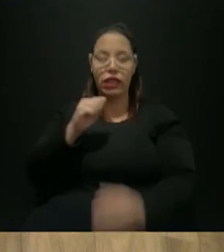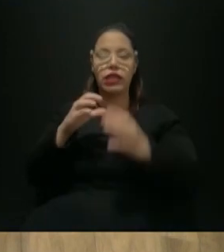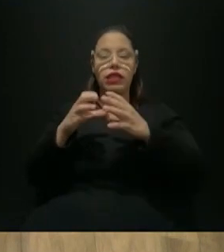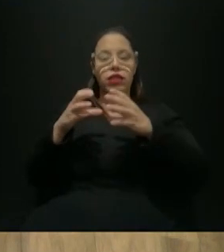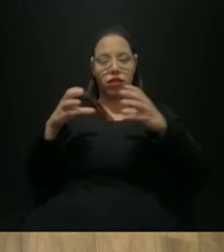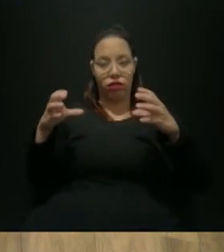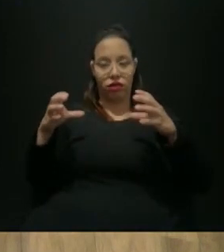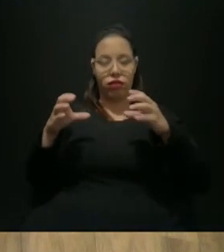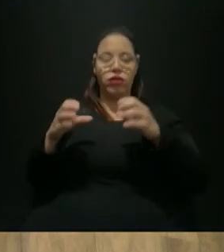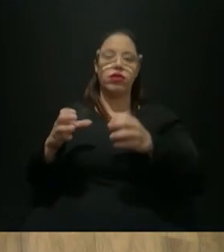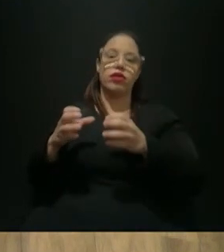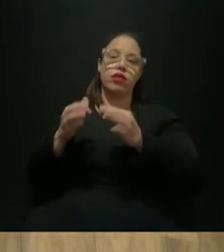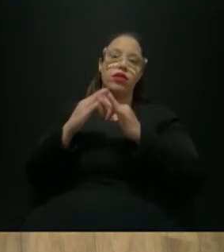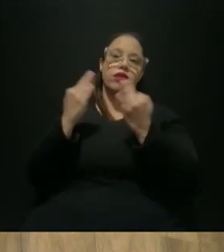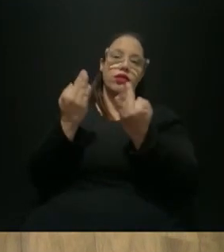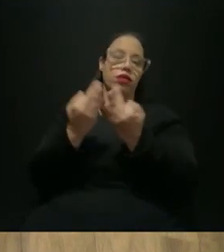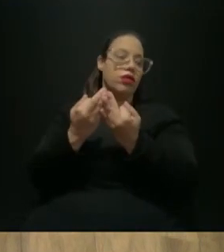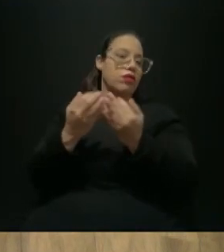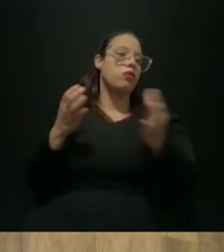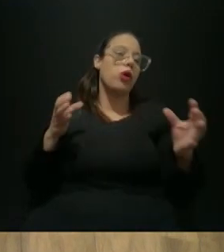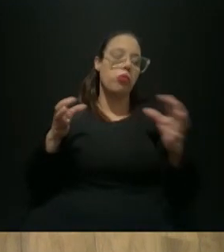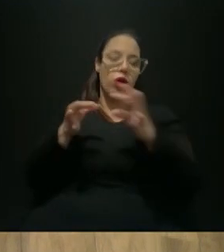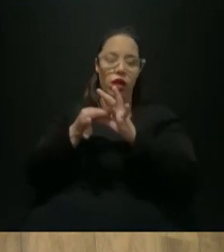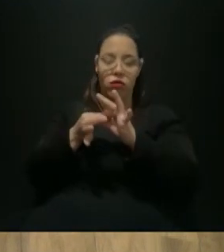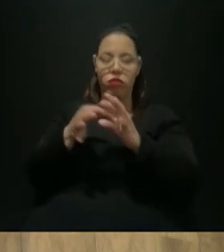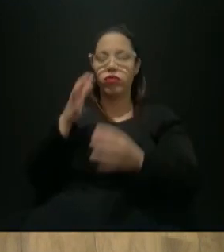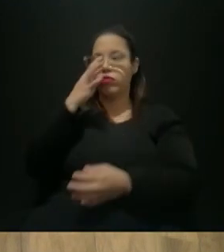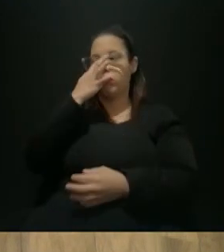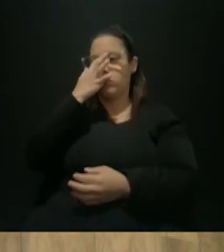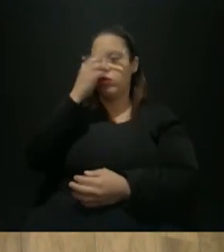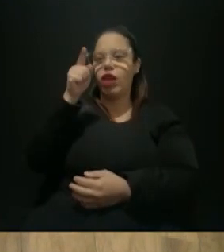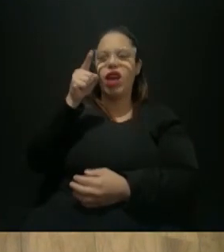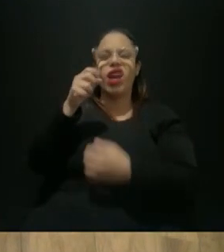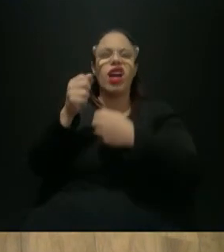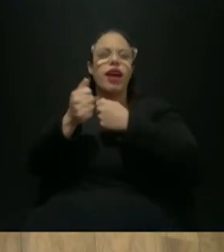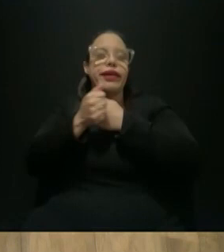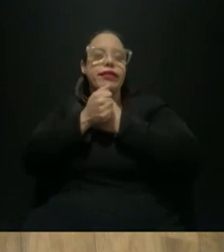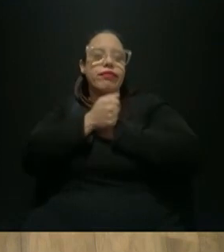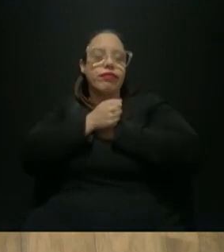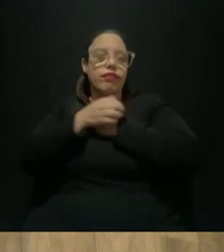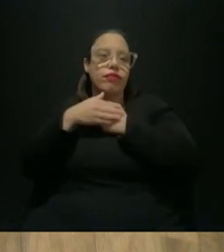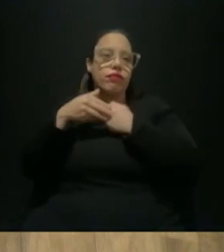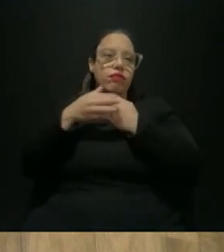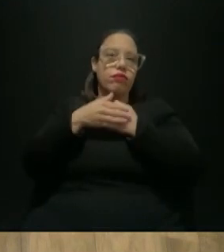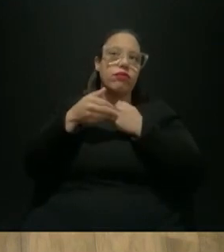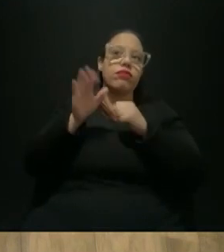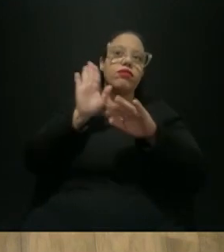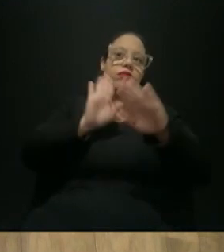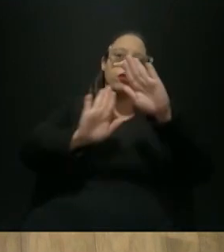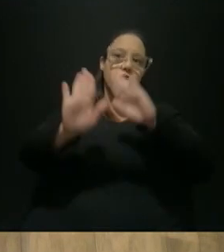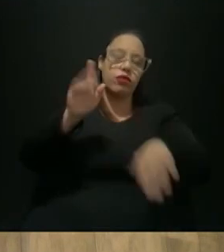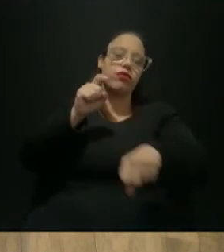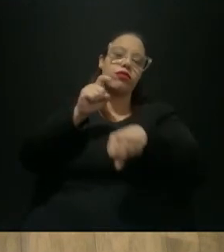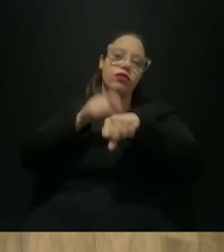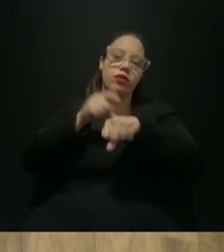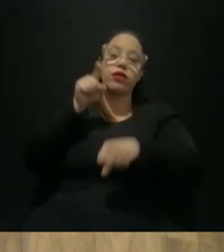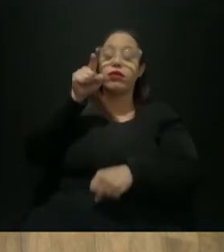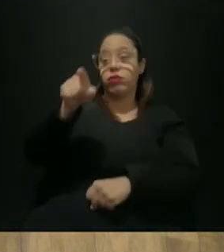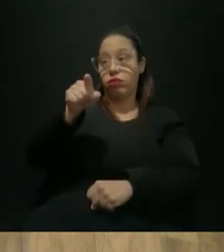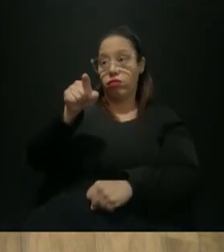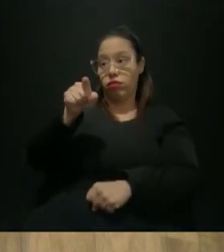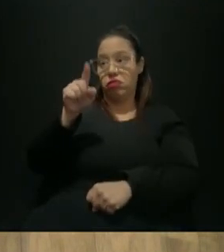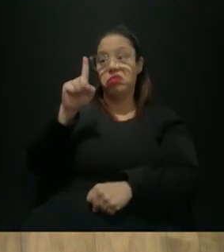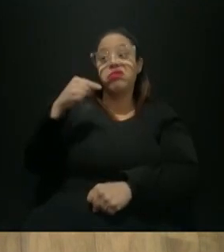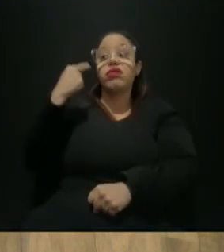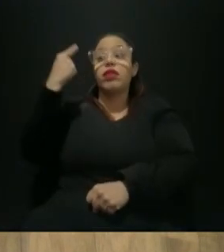admiro as pessoas que participam, porque é aquele amor que, sabendo que eu estou cuidando de você por um período para você e para um outro destino,